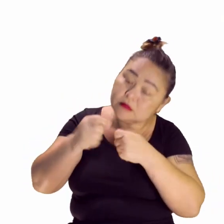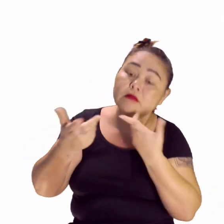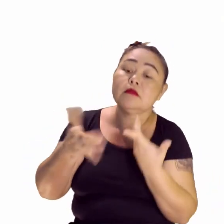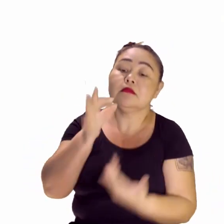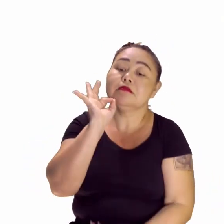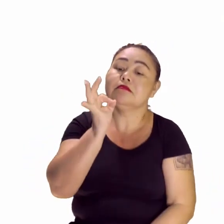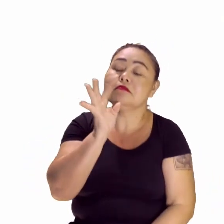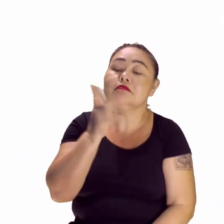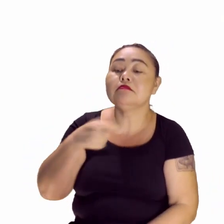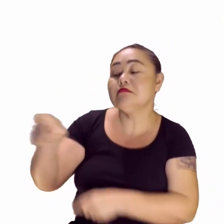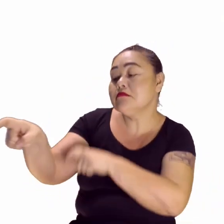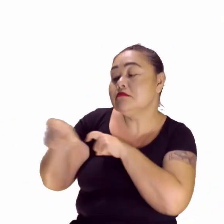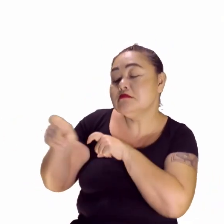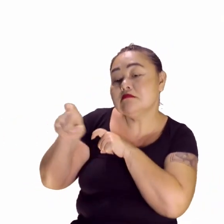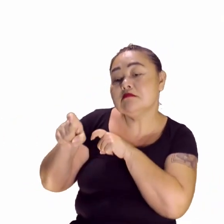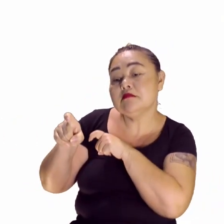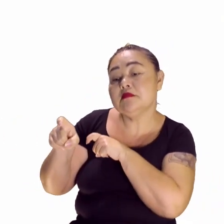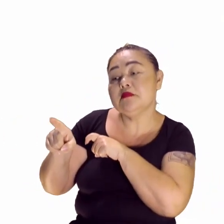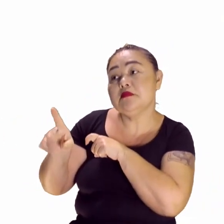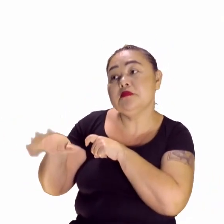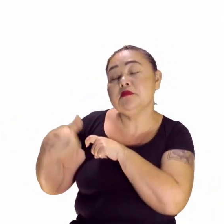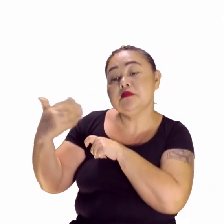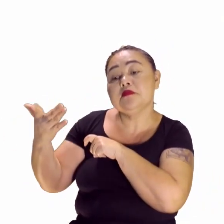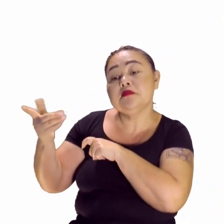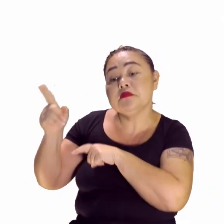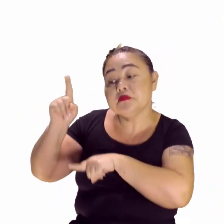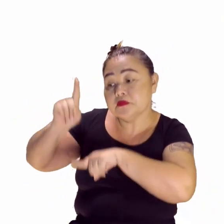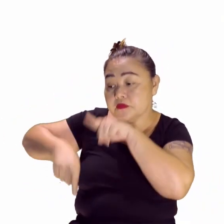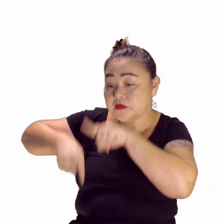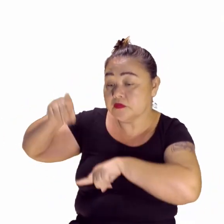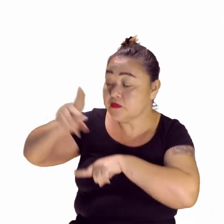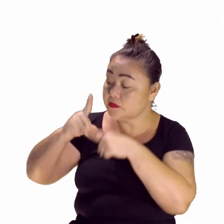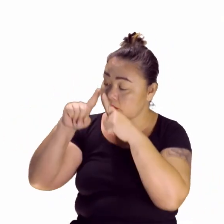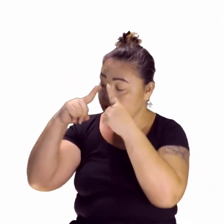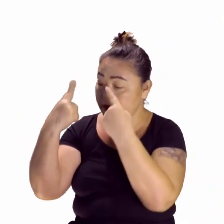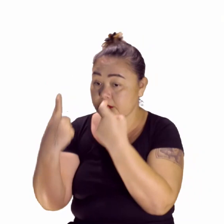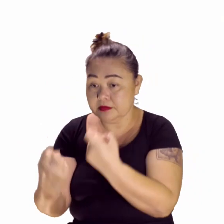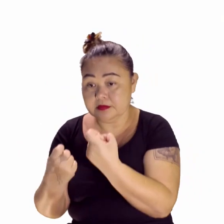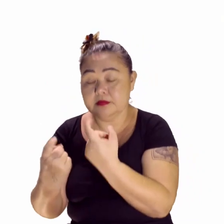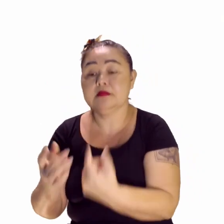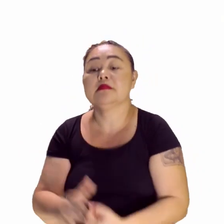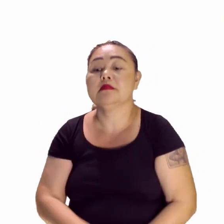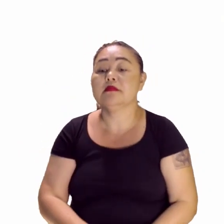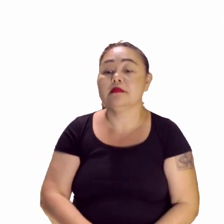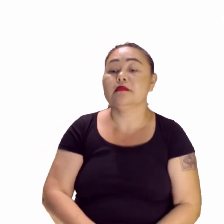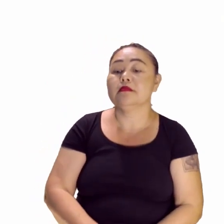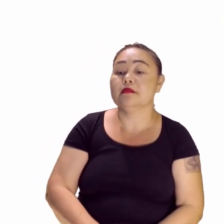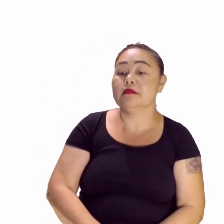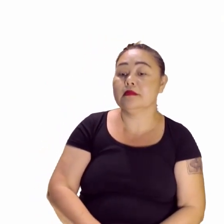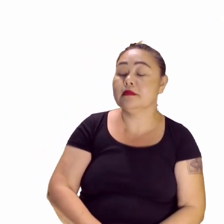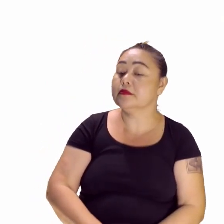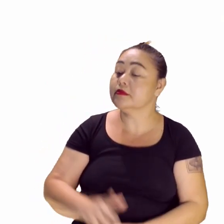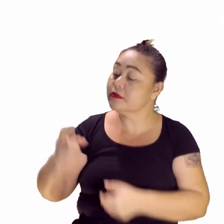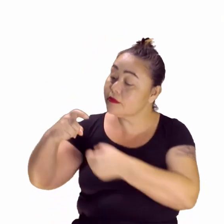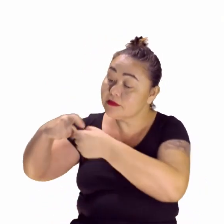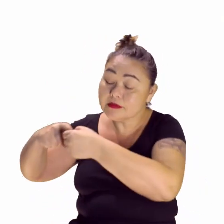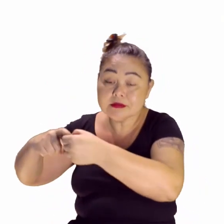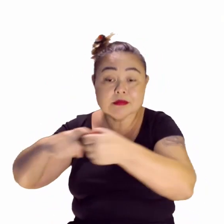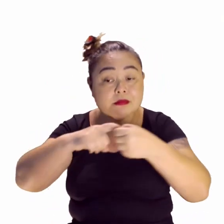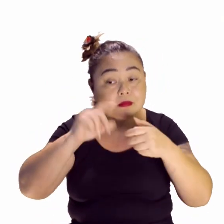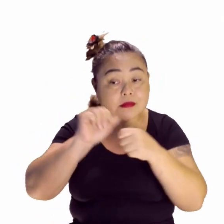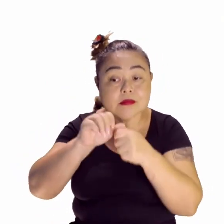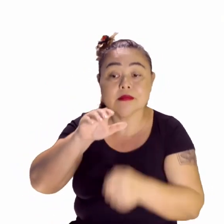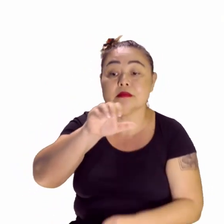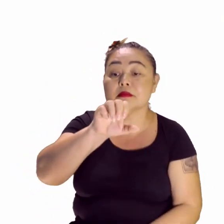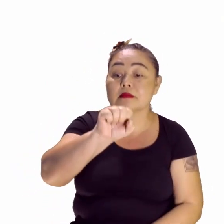desses agricultores se tornam uma produtividade mais interessante com certeza buscando parcerias e Como